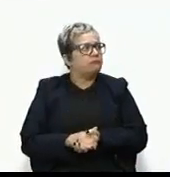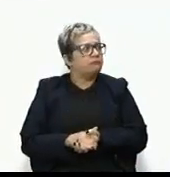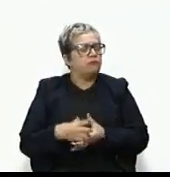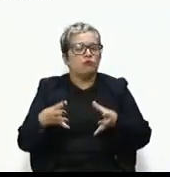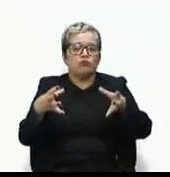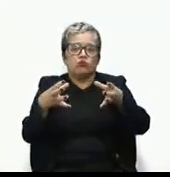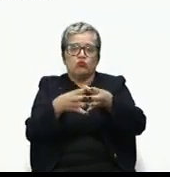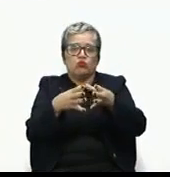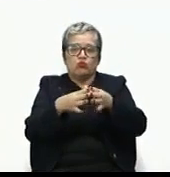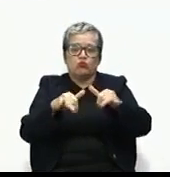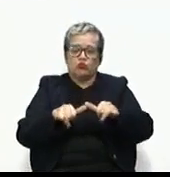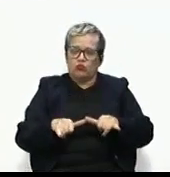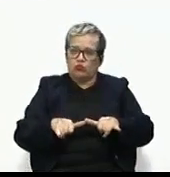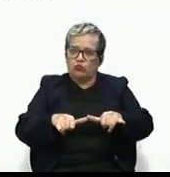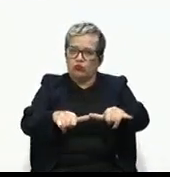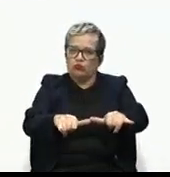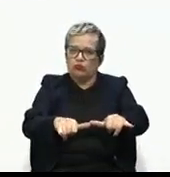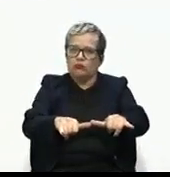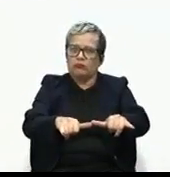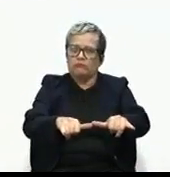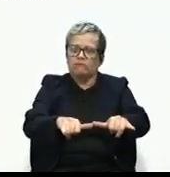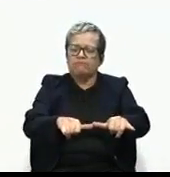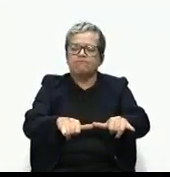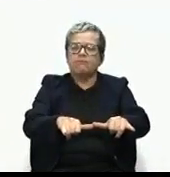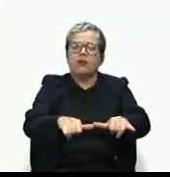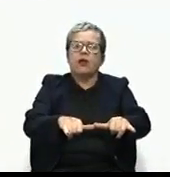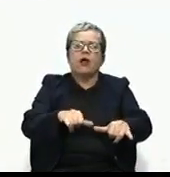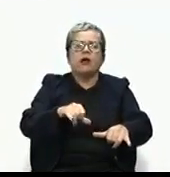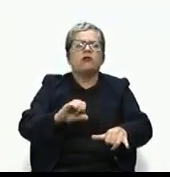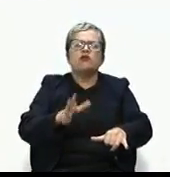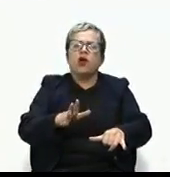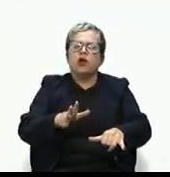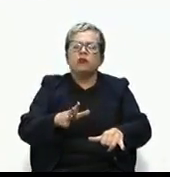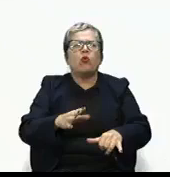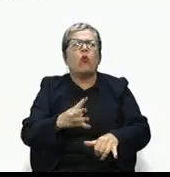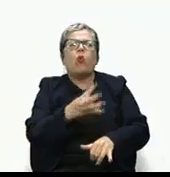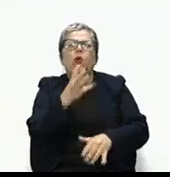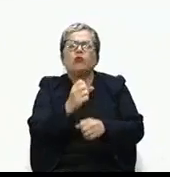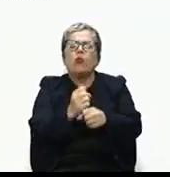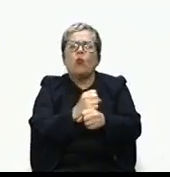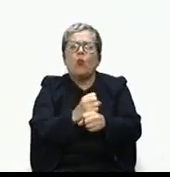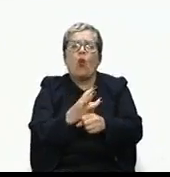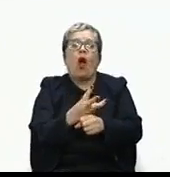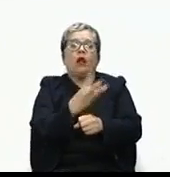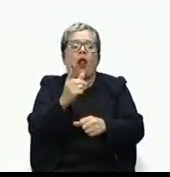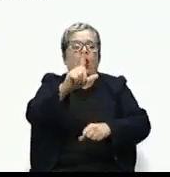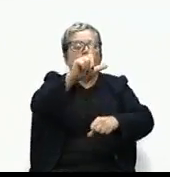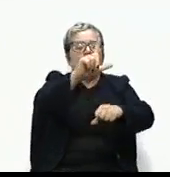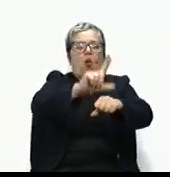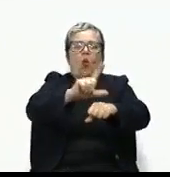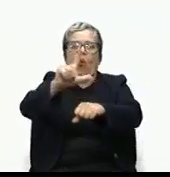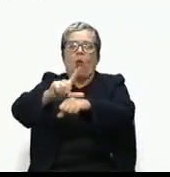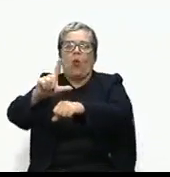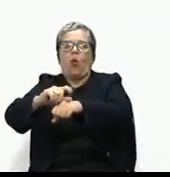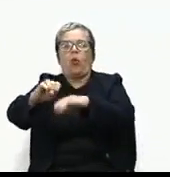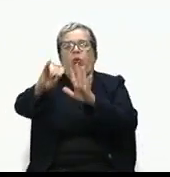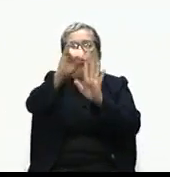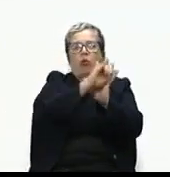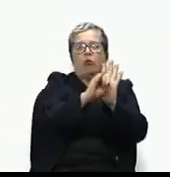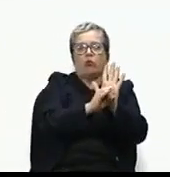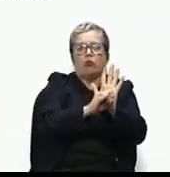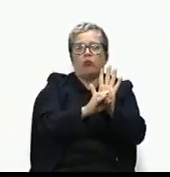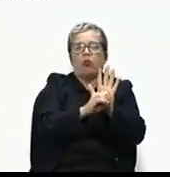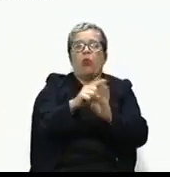Uma rede de supermercados funciona há 4 anos e é constituída por 3 lojas identificadas por